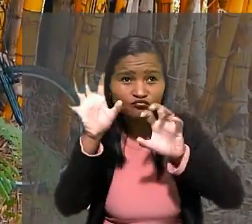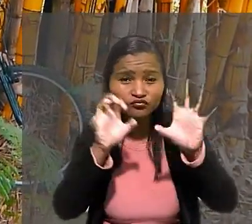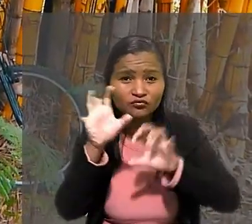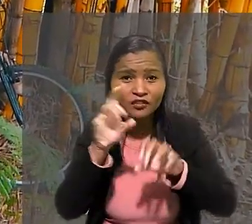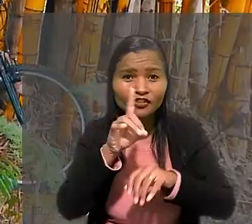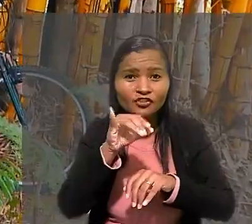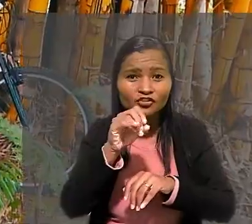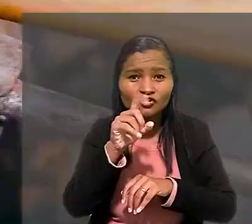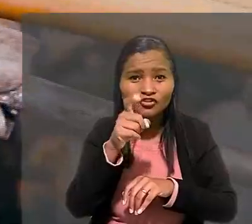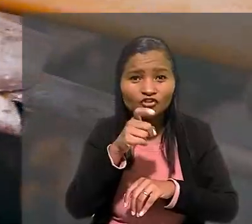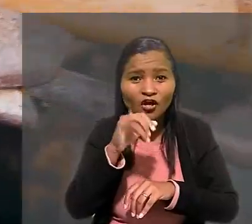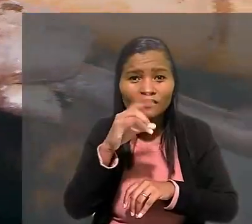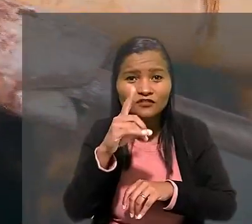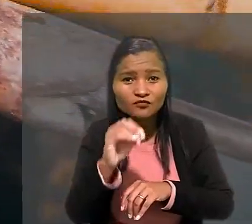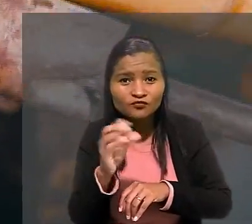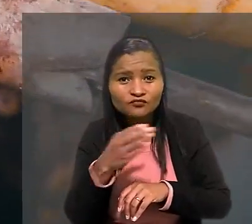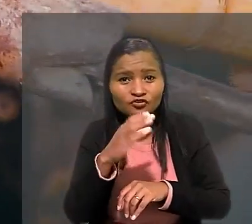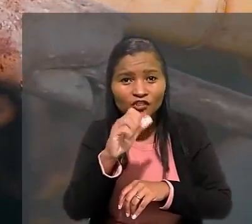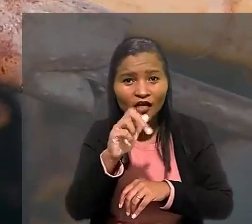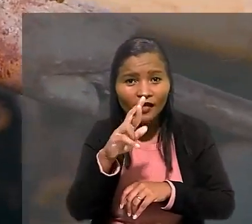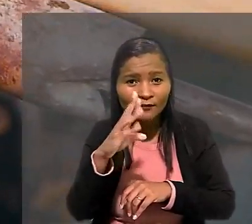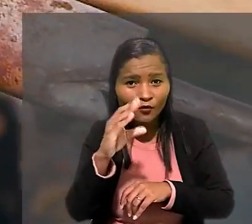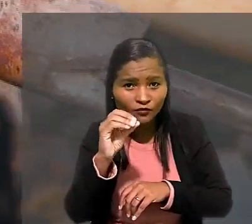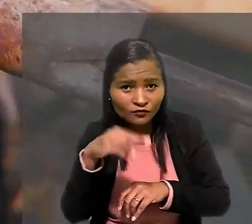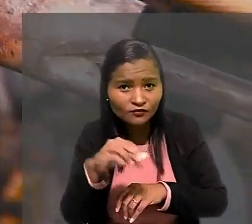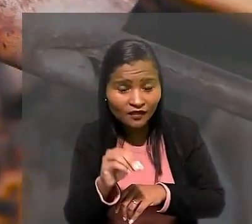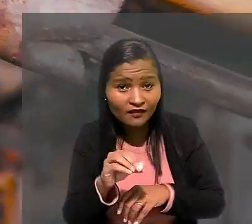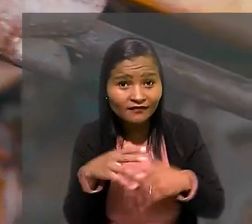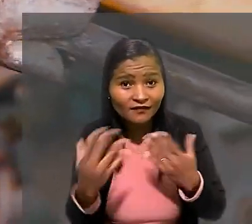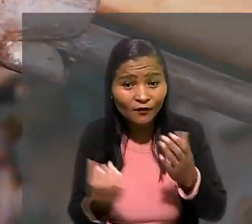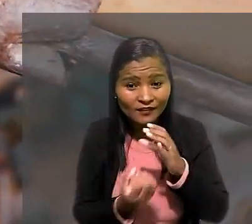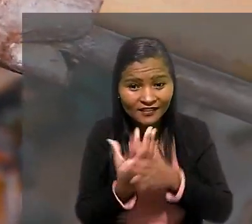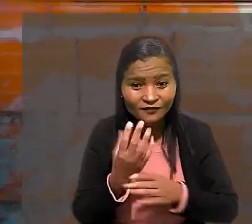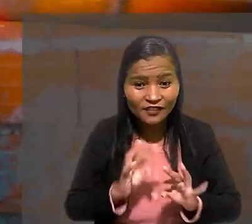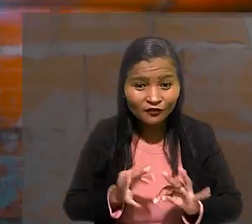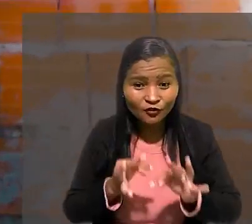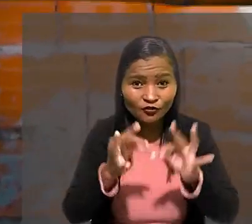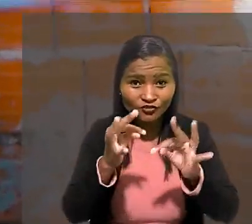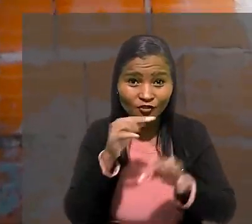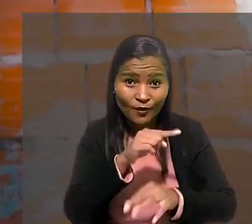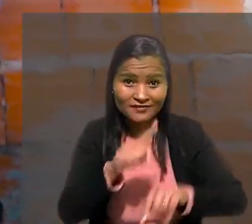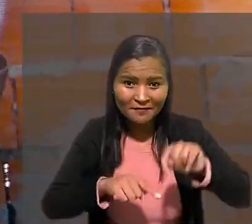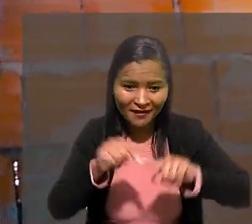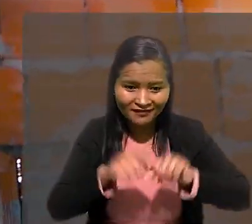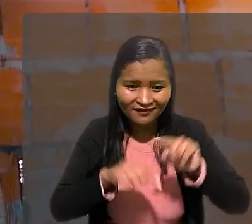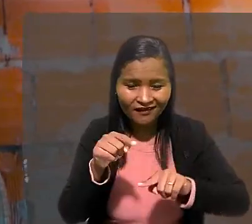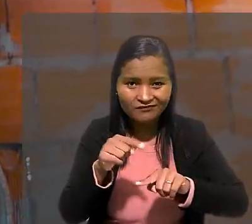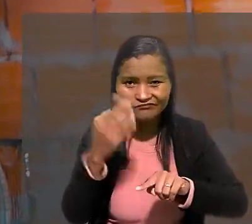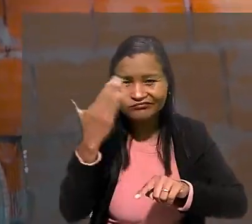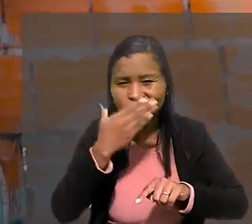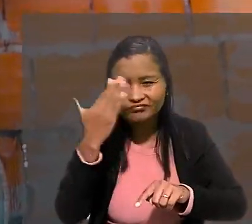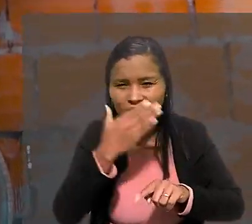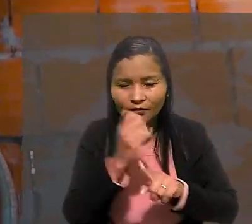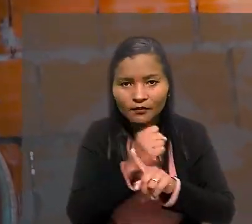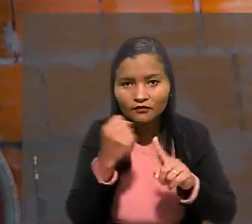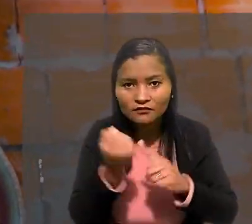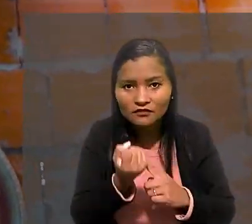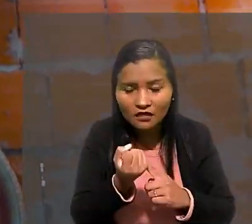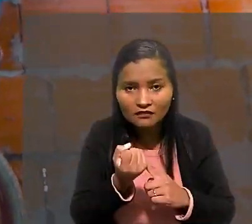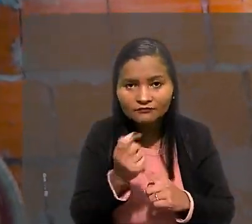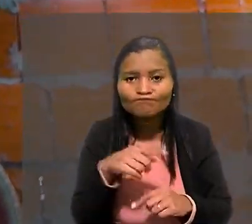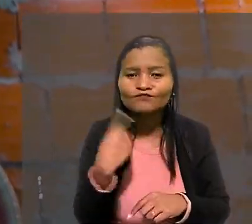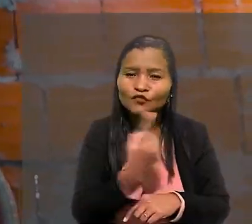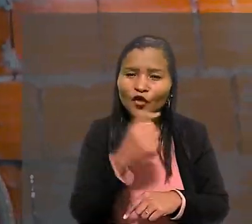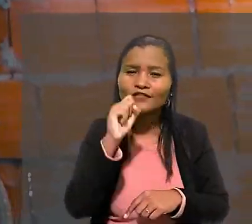atmosfera. Então, gerando tecnologias sociais com essa matéria-prima que está invisível para a sociedade, a gente vai,